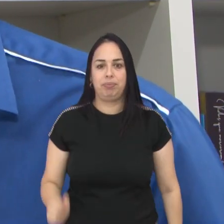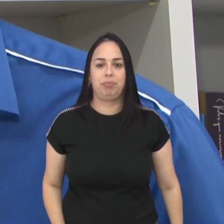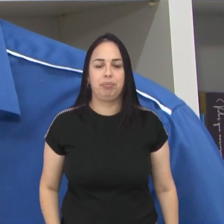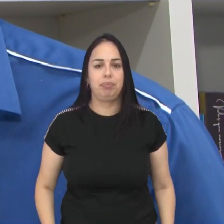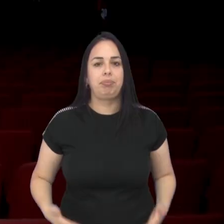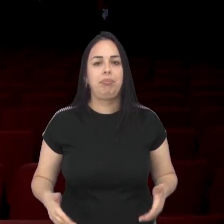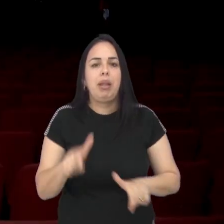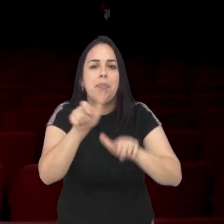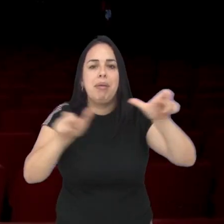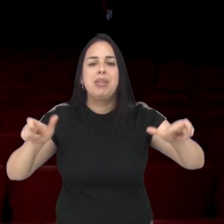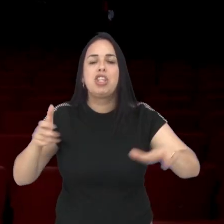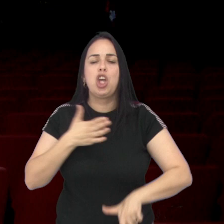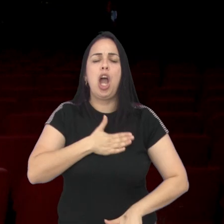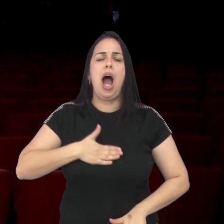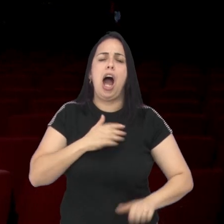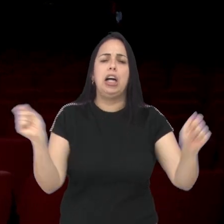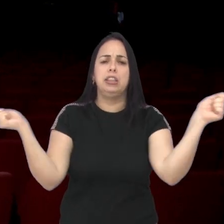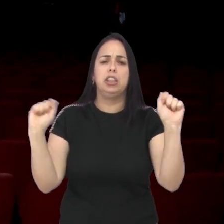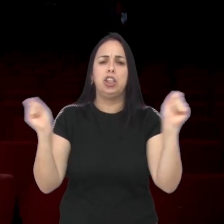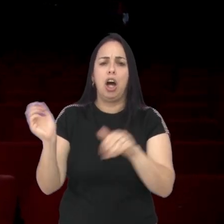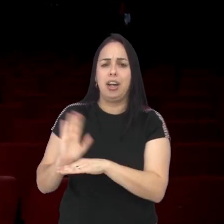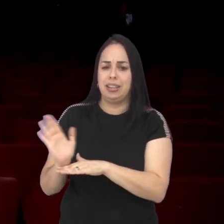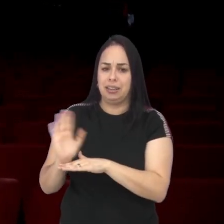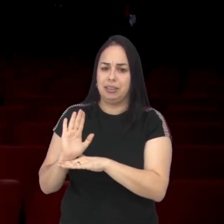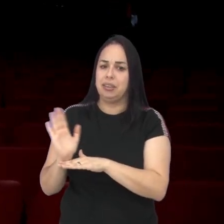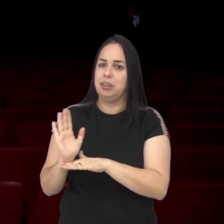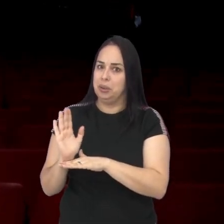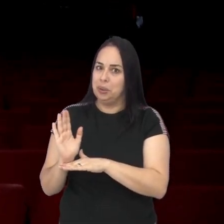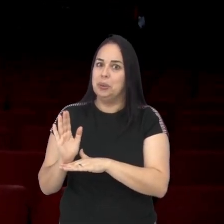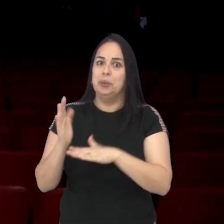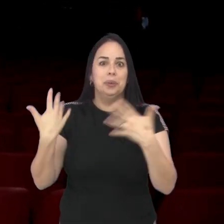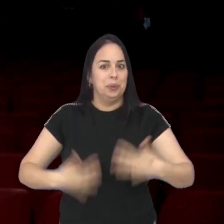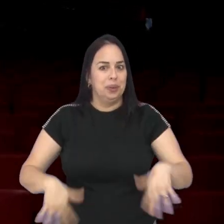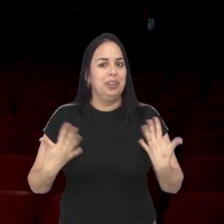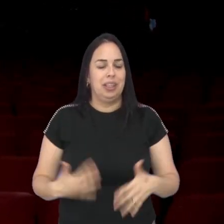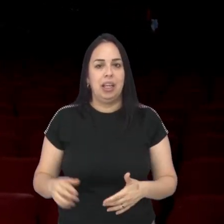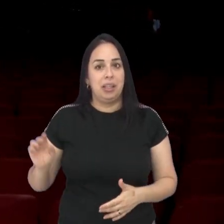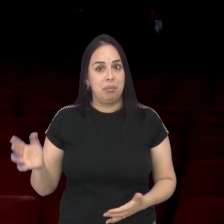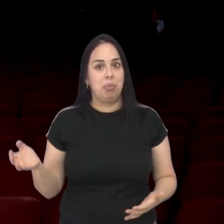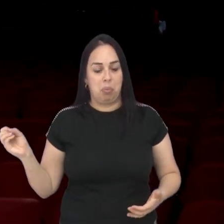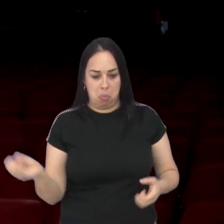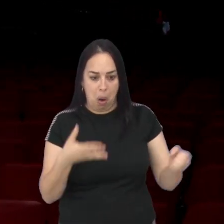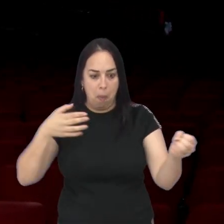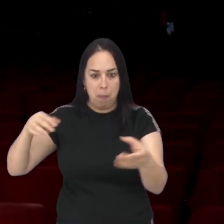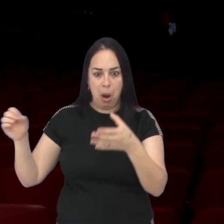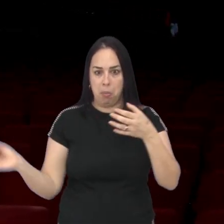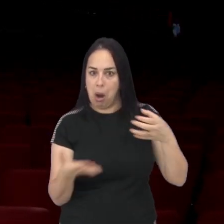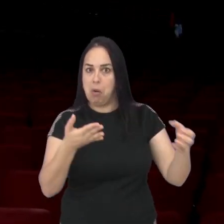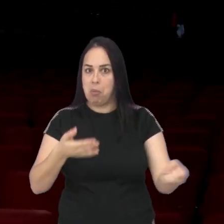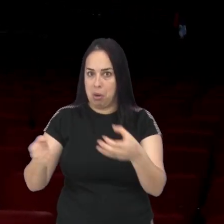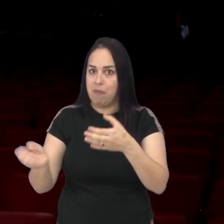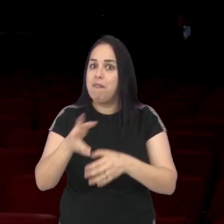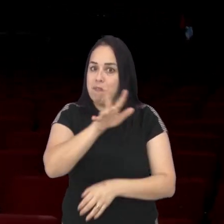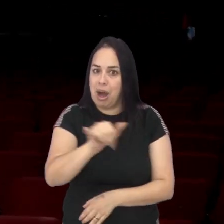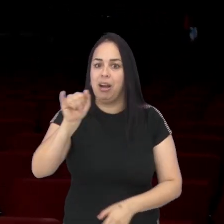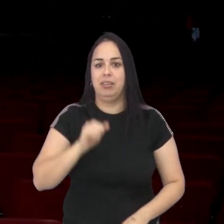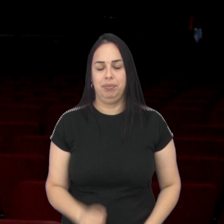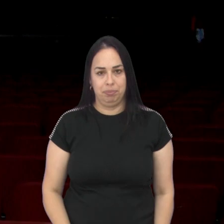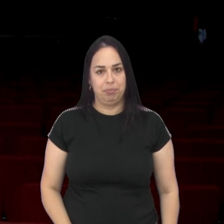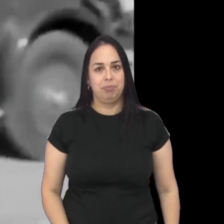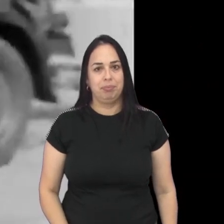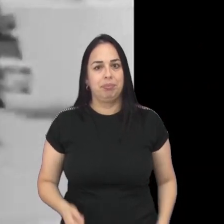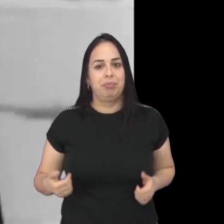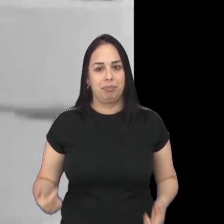nossa cidade. Para os amantes do cinema, considerado a sétima arte, muitas novidades devem surgir